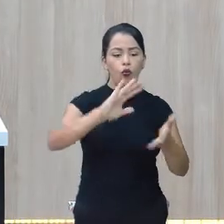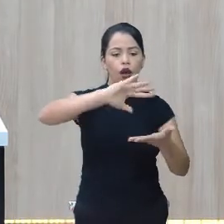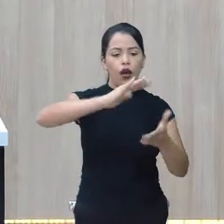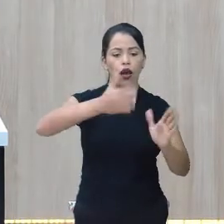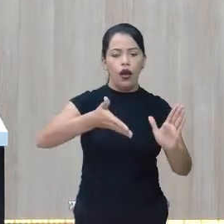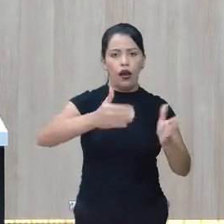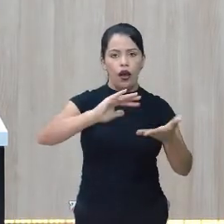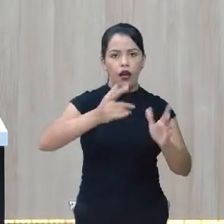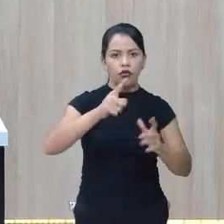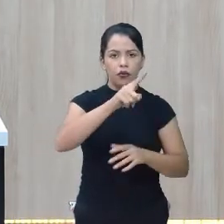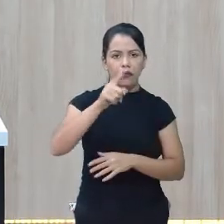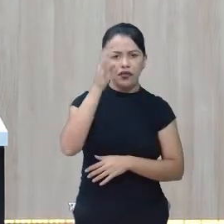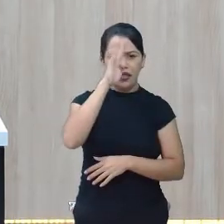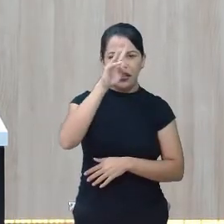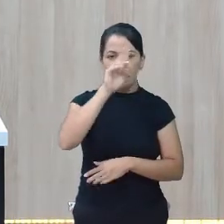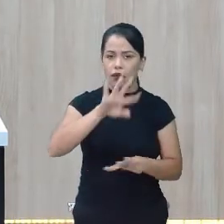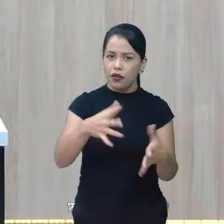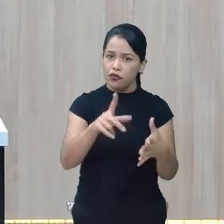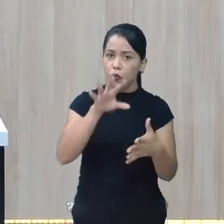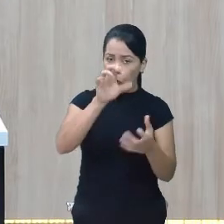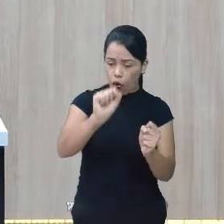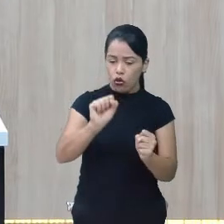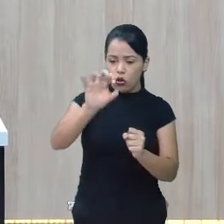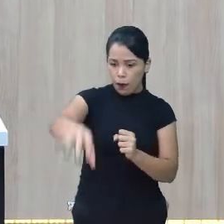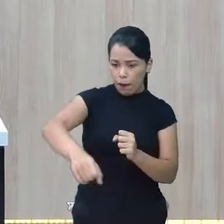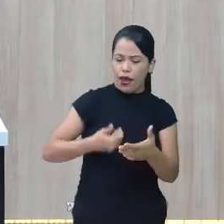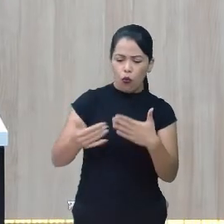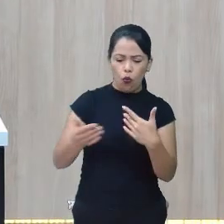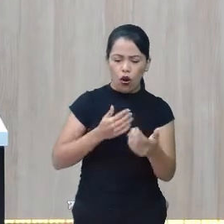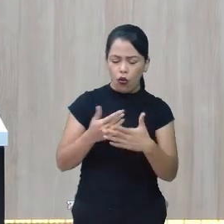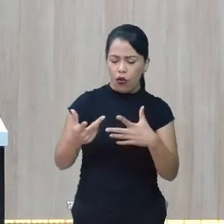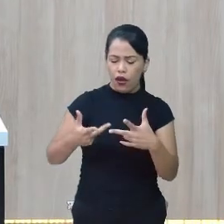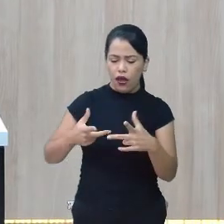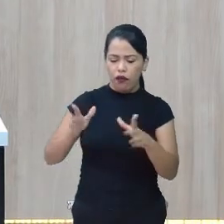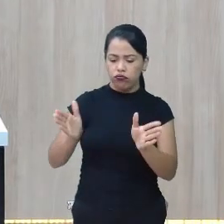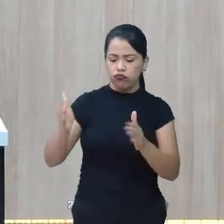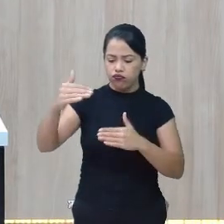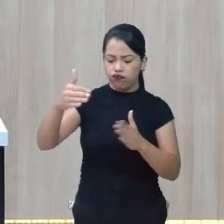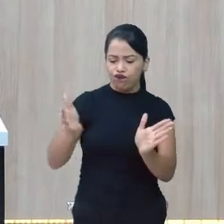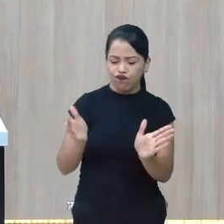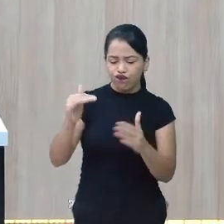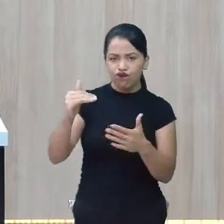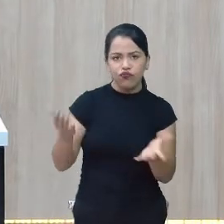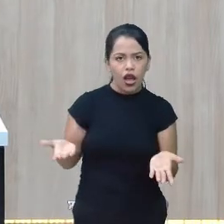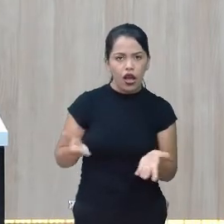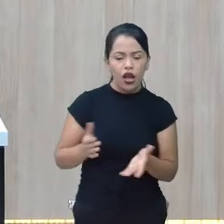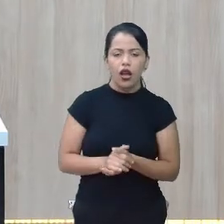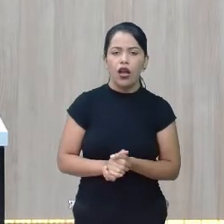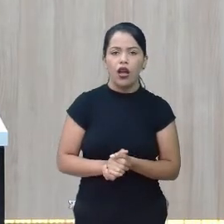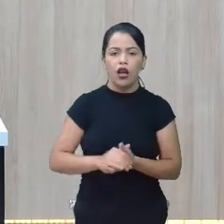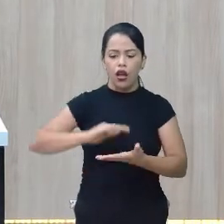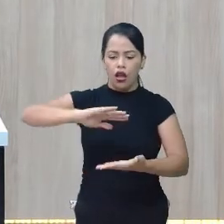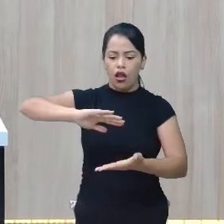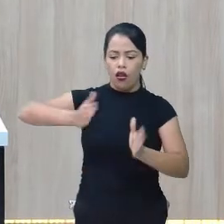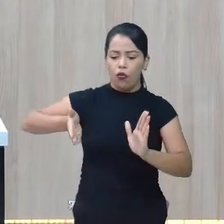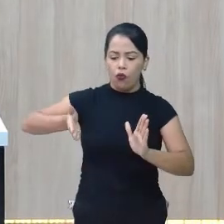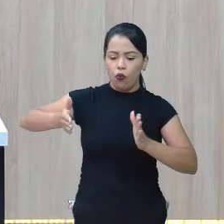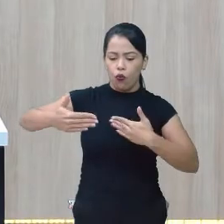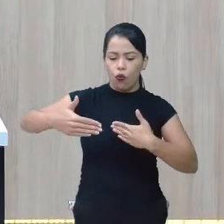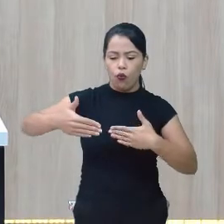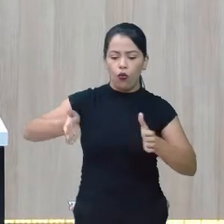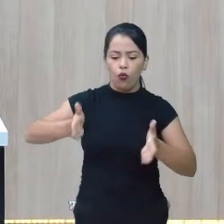lembrete. Então, você pode aí pegar alguma embalagem, alguma caixa, alguma coisa que